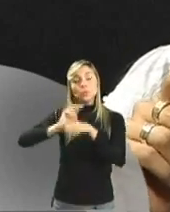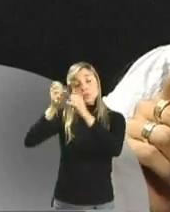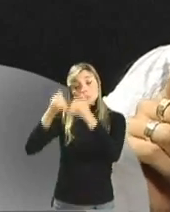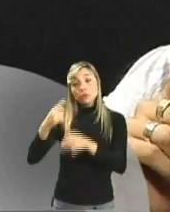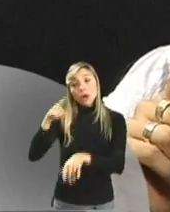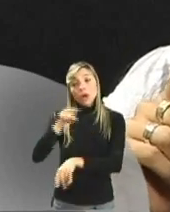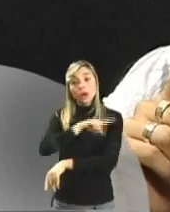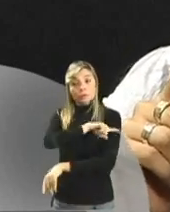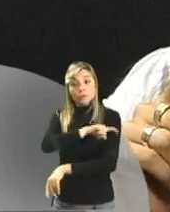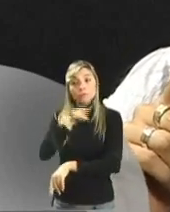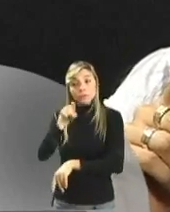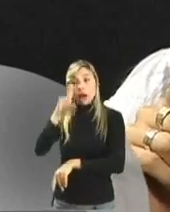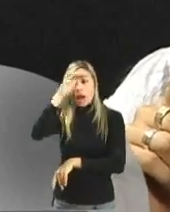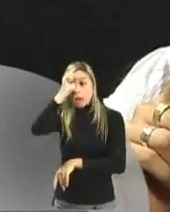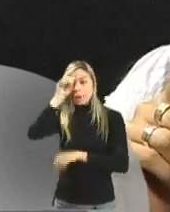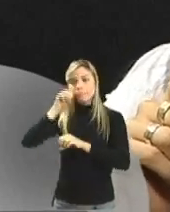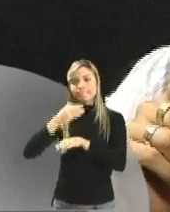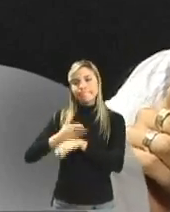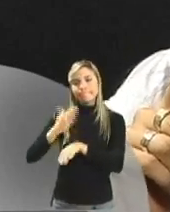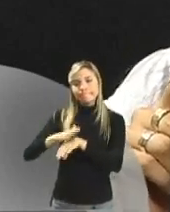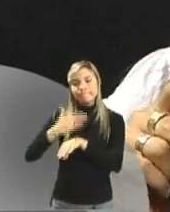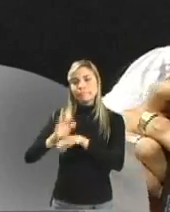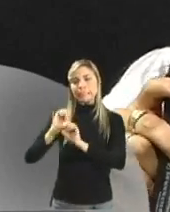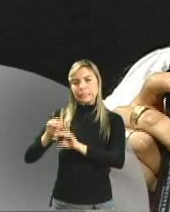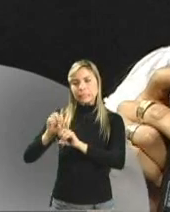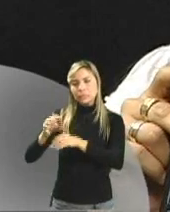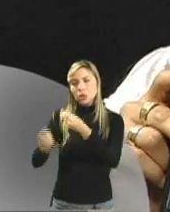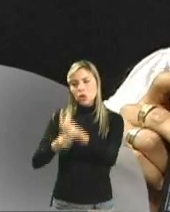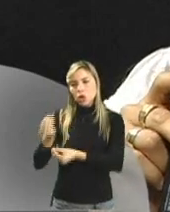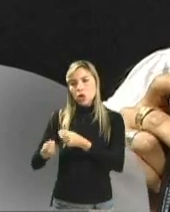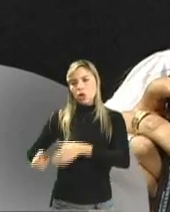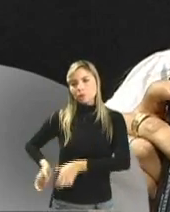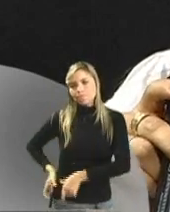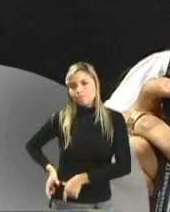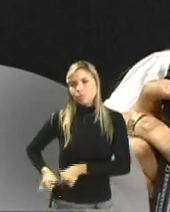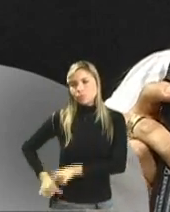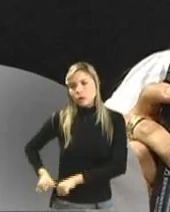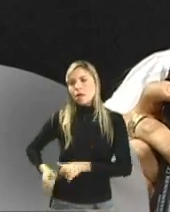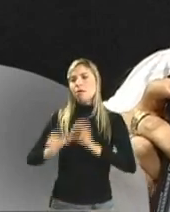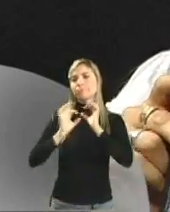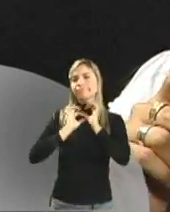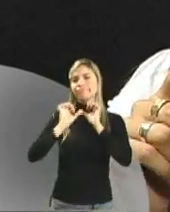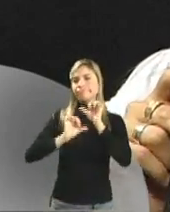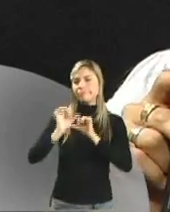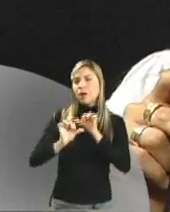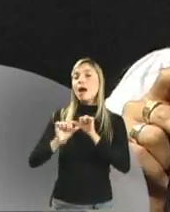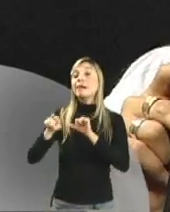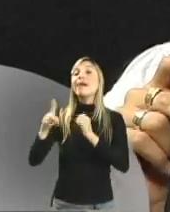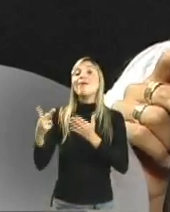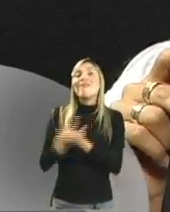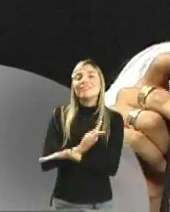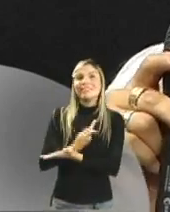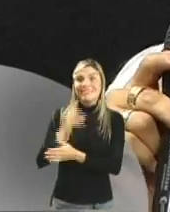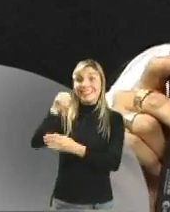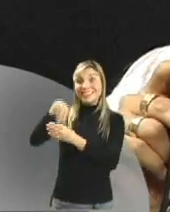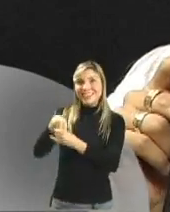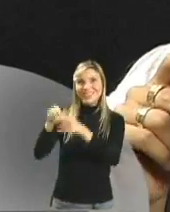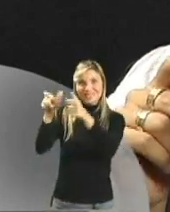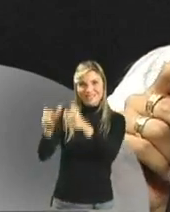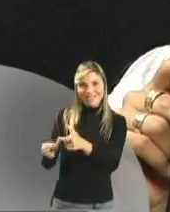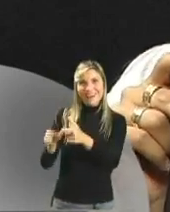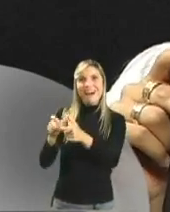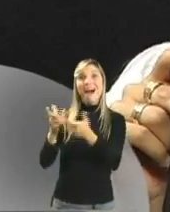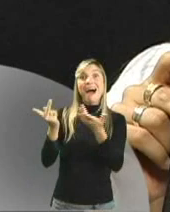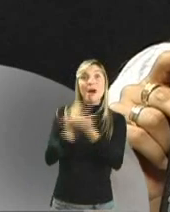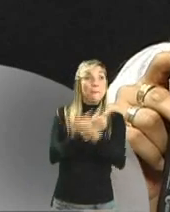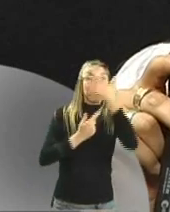tira, orienta o enfermeiro e daí então, quando tiver a demanda no posto de saúde, ele saber